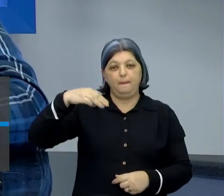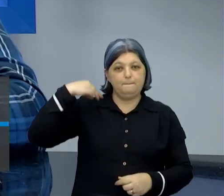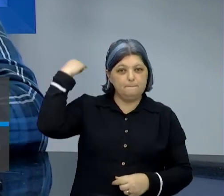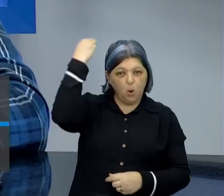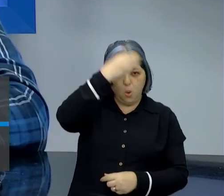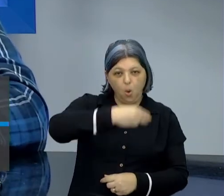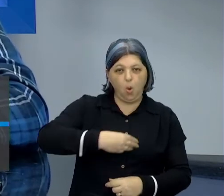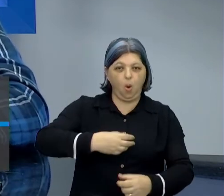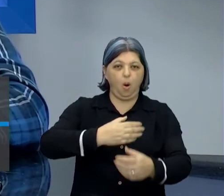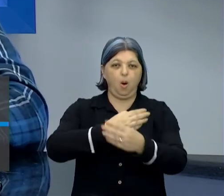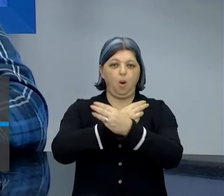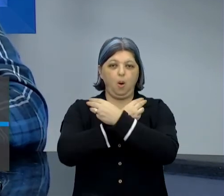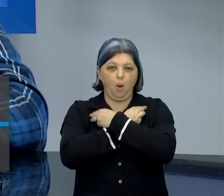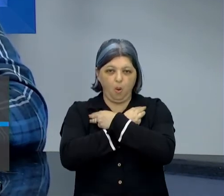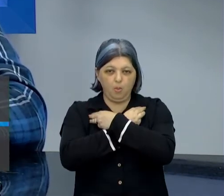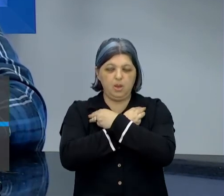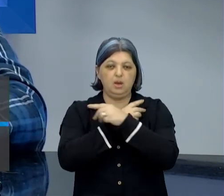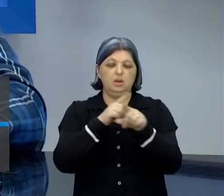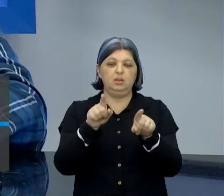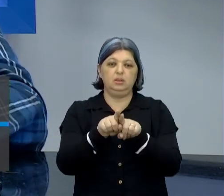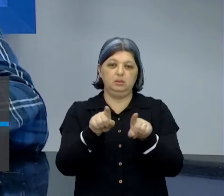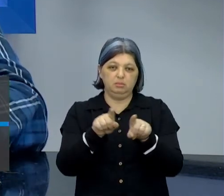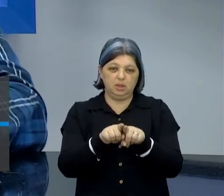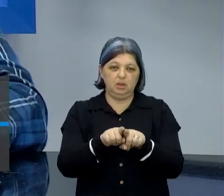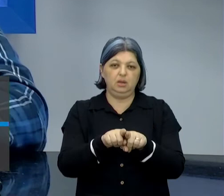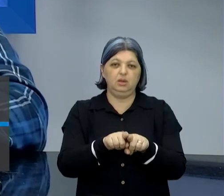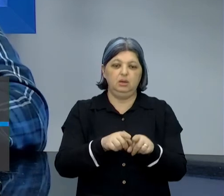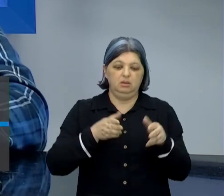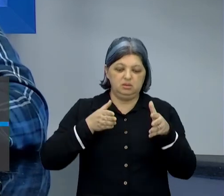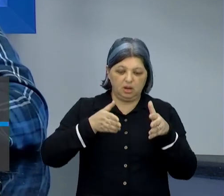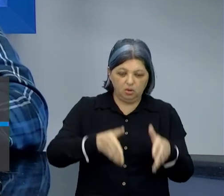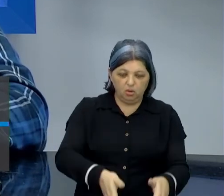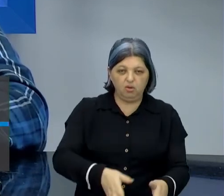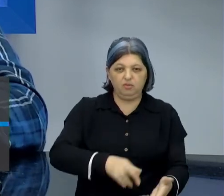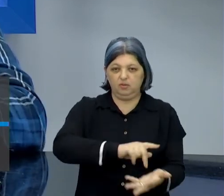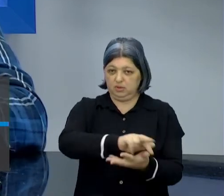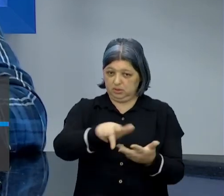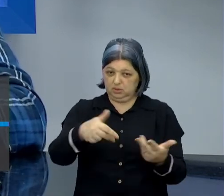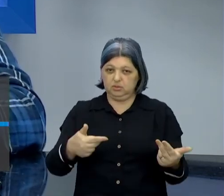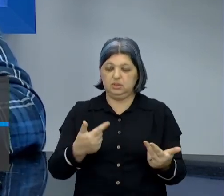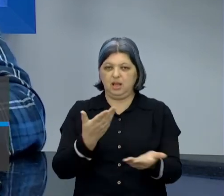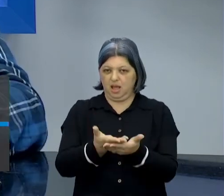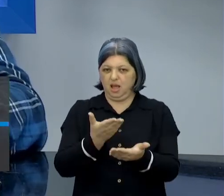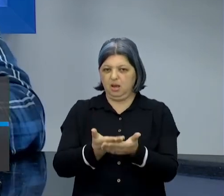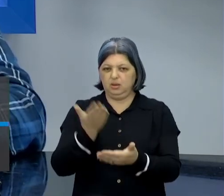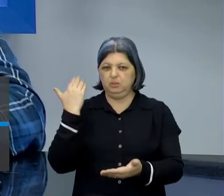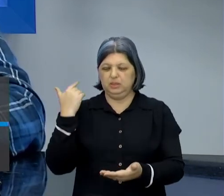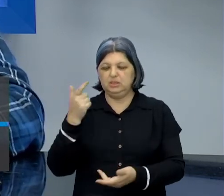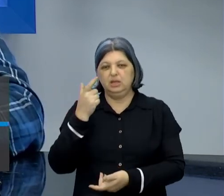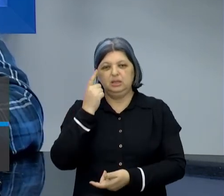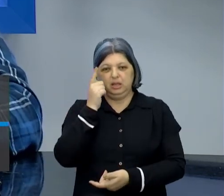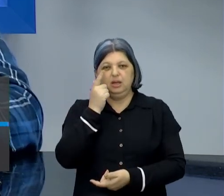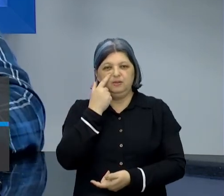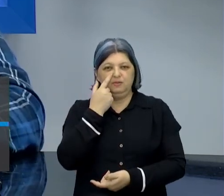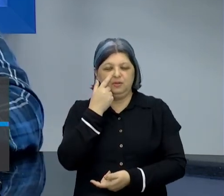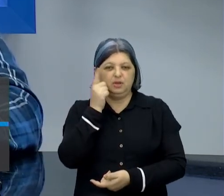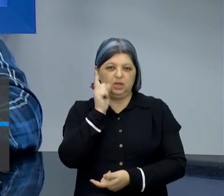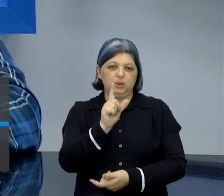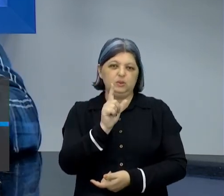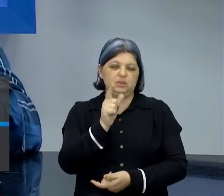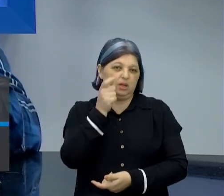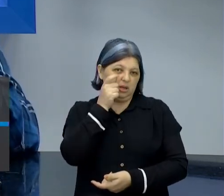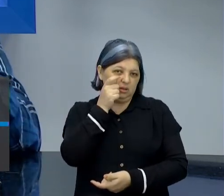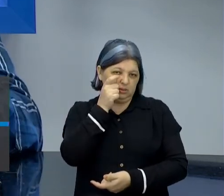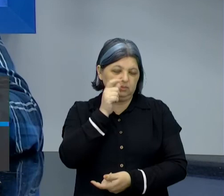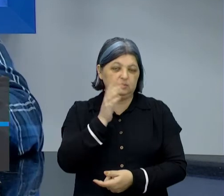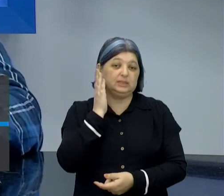destruído, tá? Mas vocês conseguem saber um pouquinho mais sobre isso na aula anterior, tá? Então, dá uma olhadinha lá no repositório que vocês vão